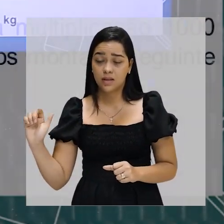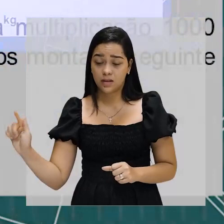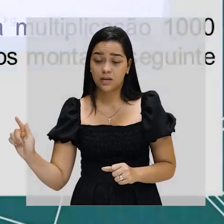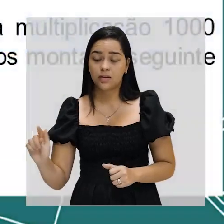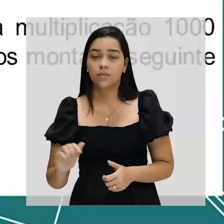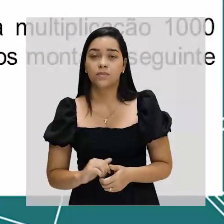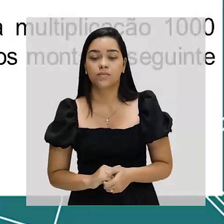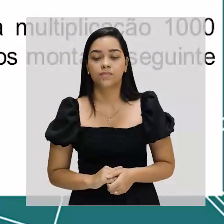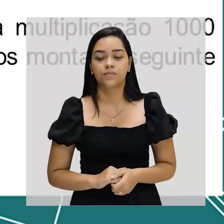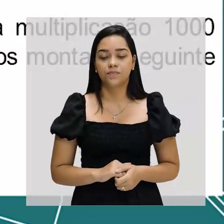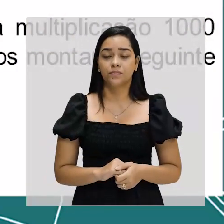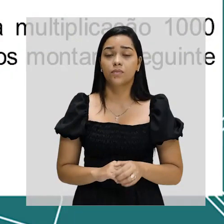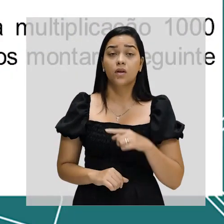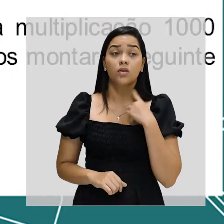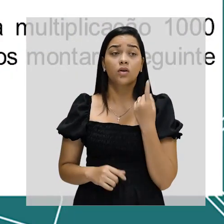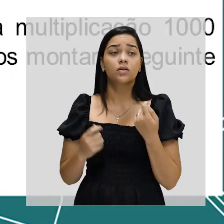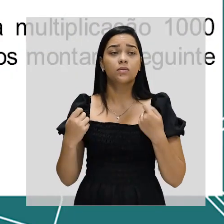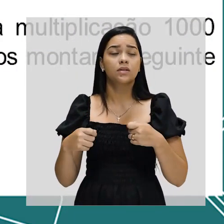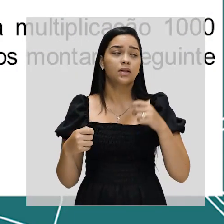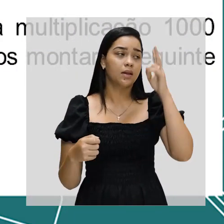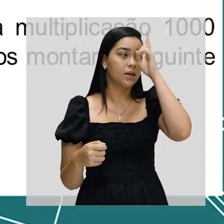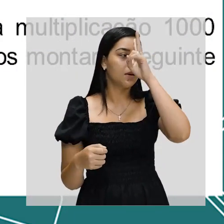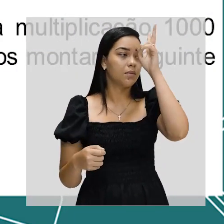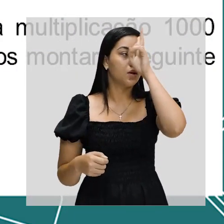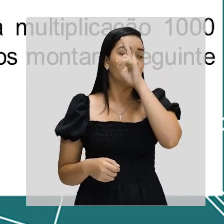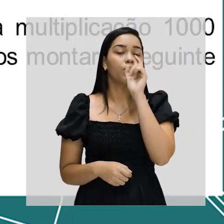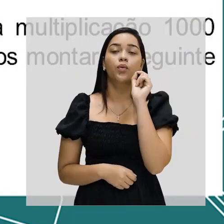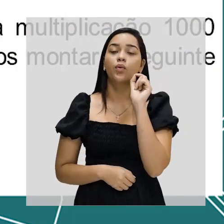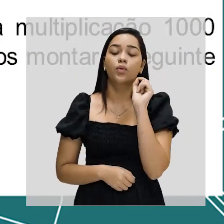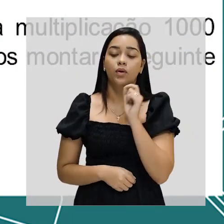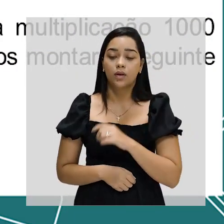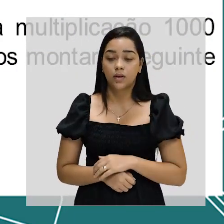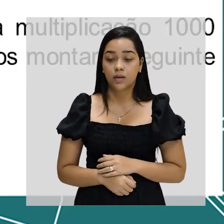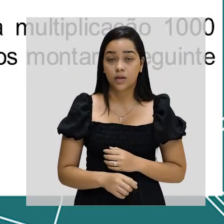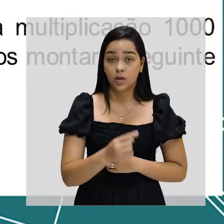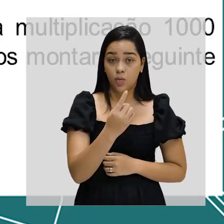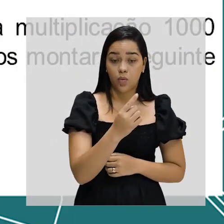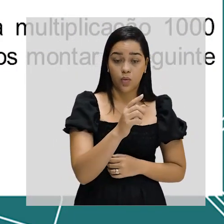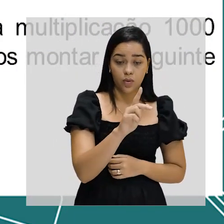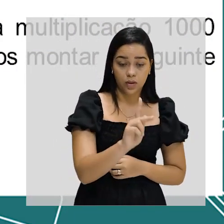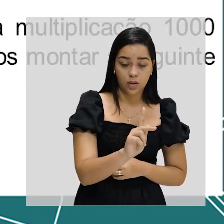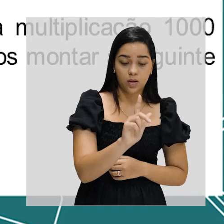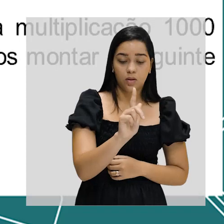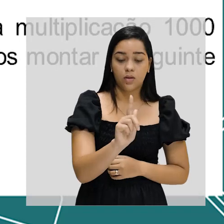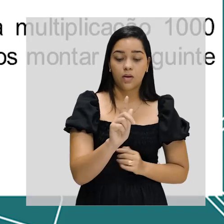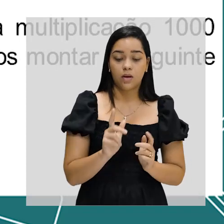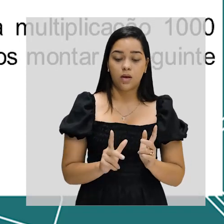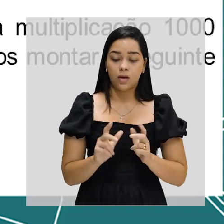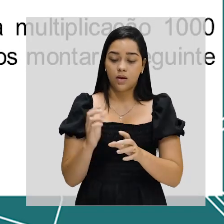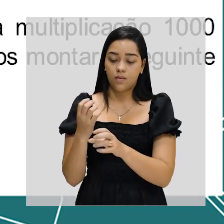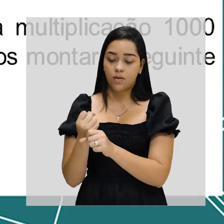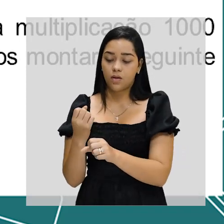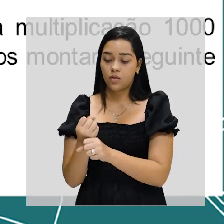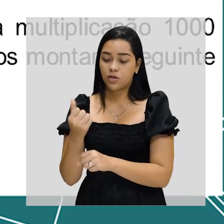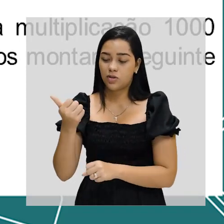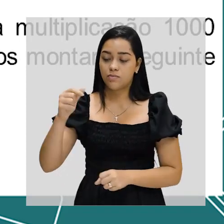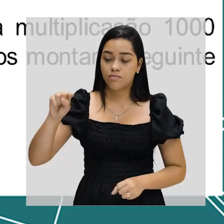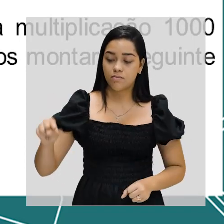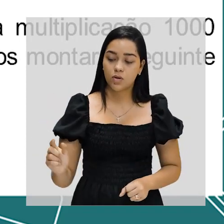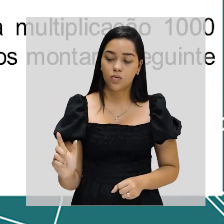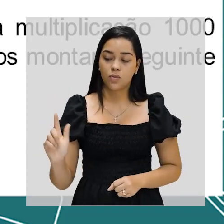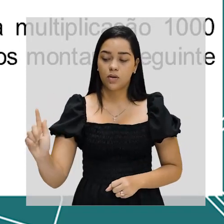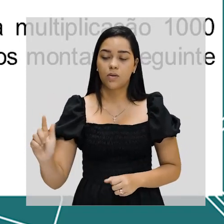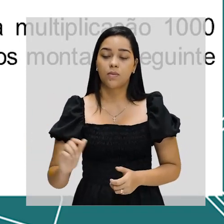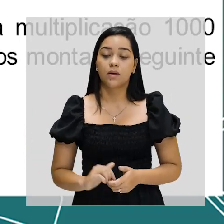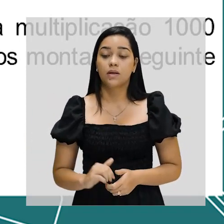gramas. Precisamos relembrar que 1 quilograma equivale a 1000 gramas. Sabendo